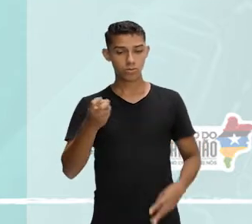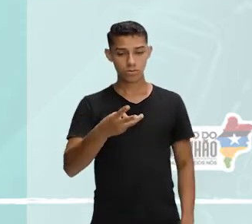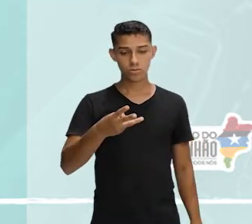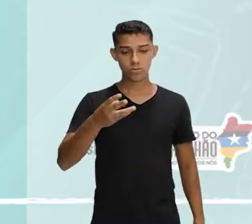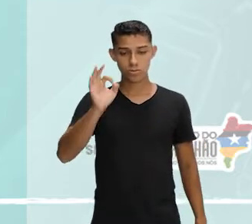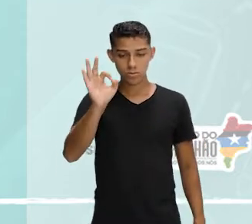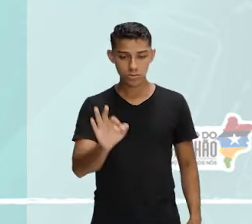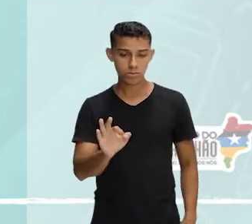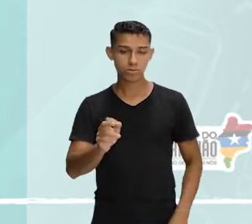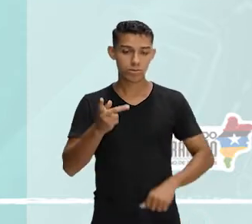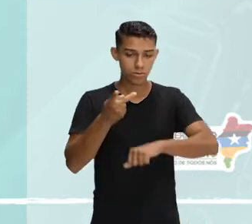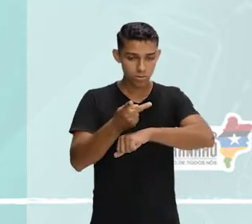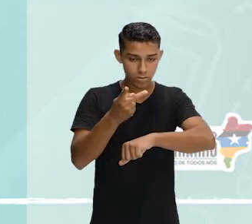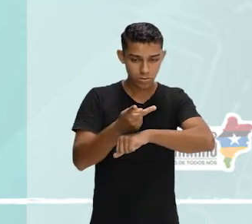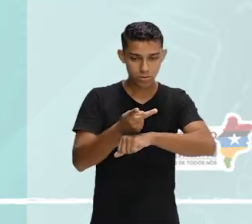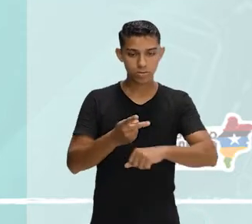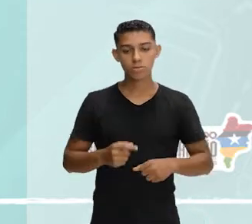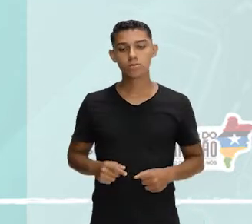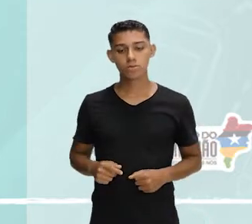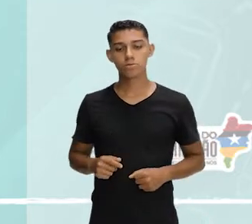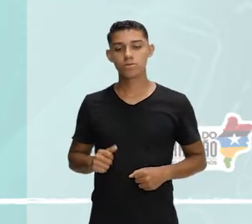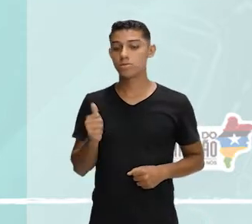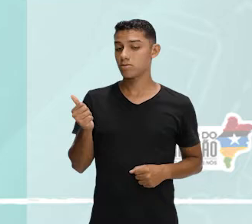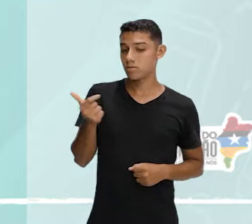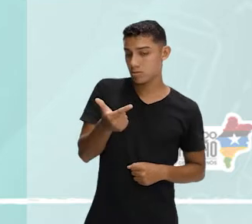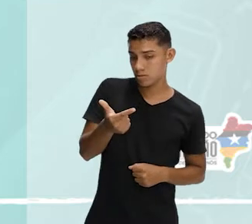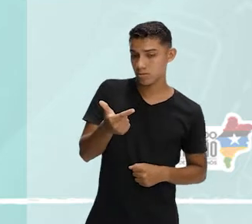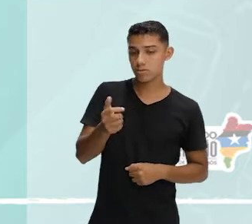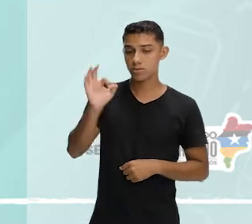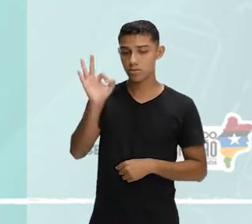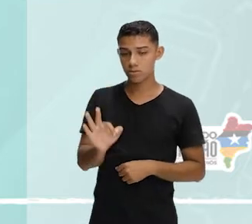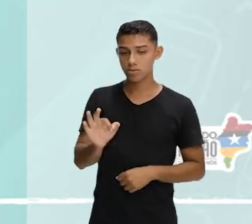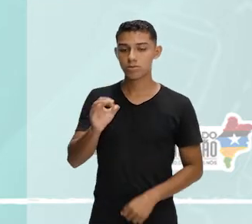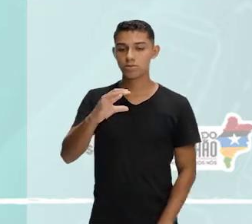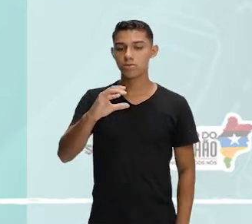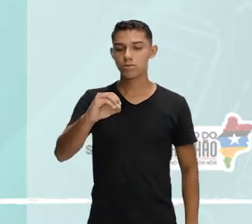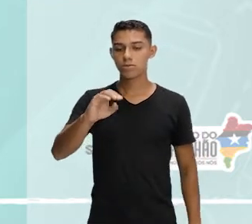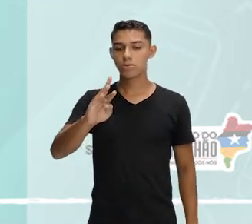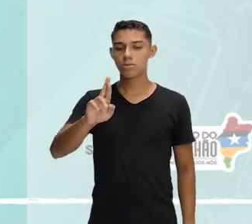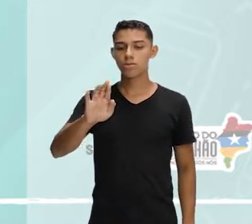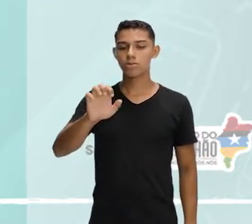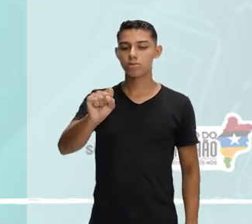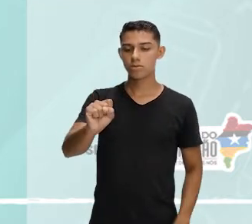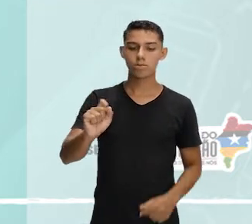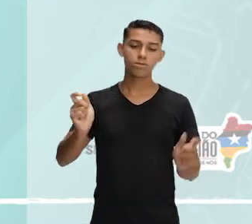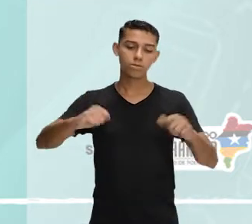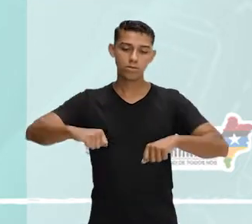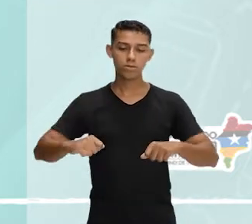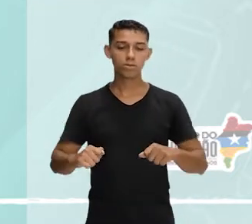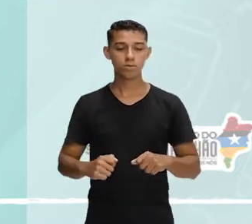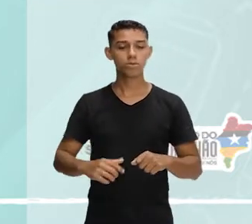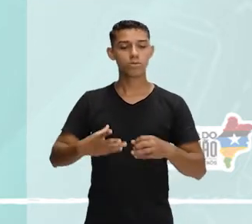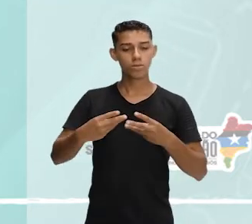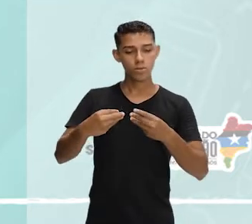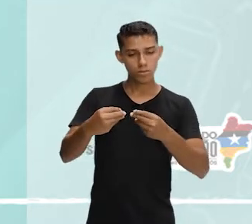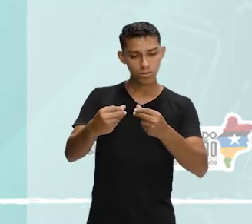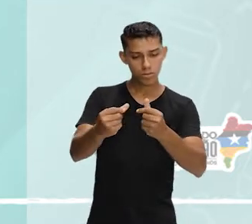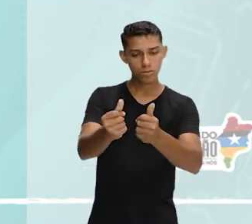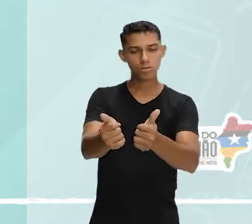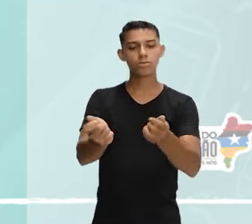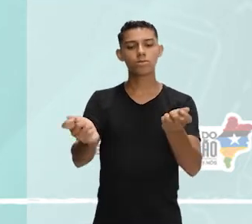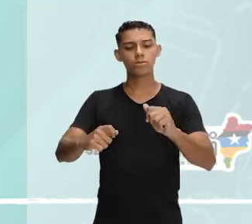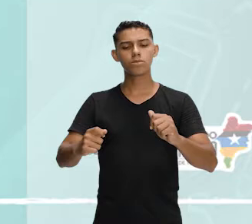Sua principal aplicação ele é macio, ele é facilmente riscado,